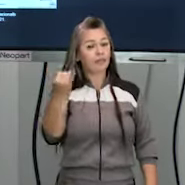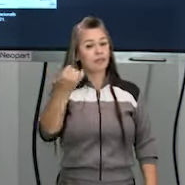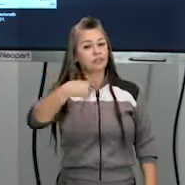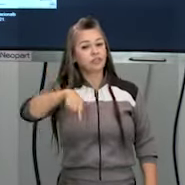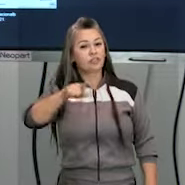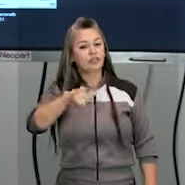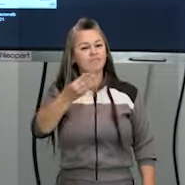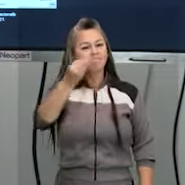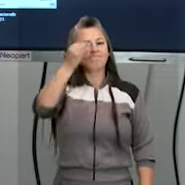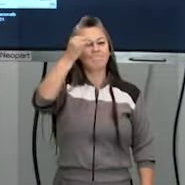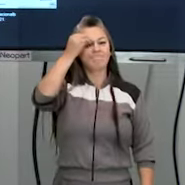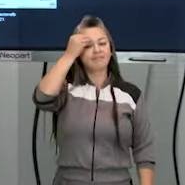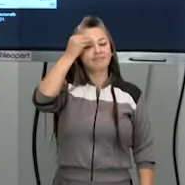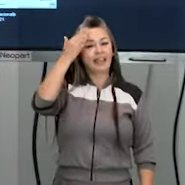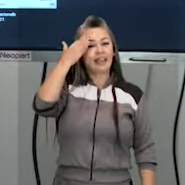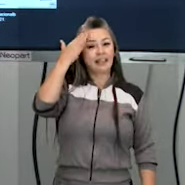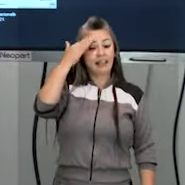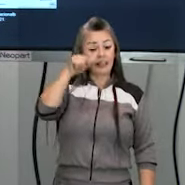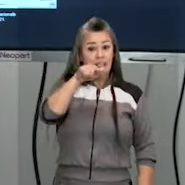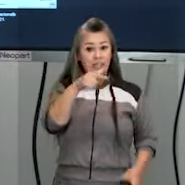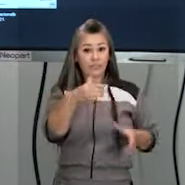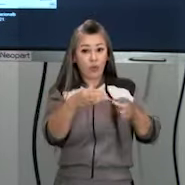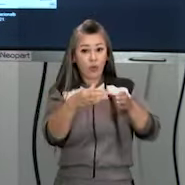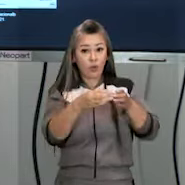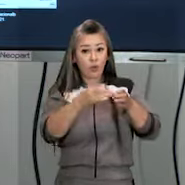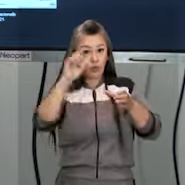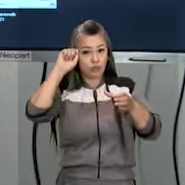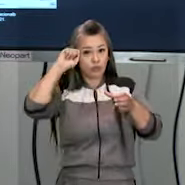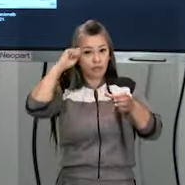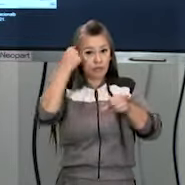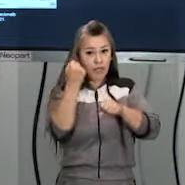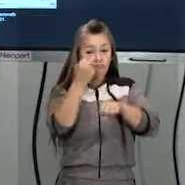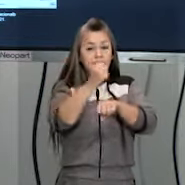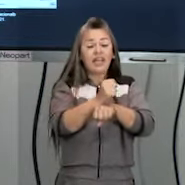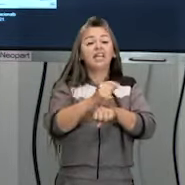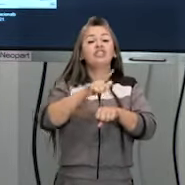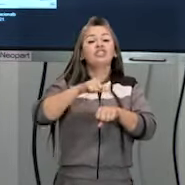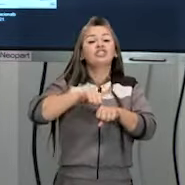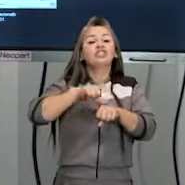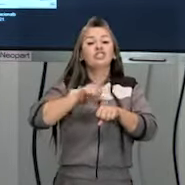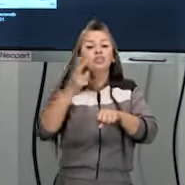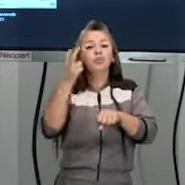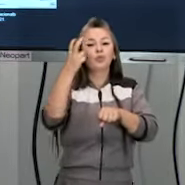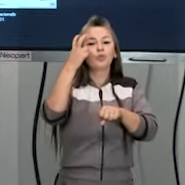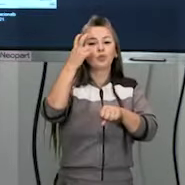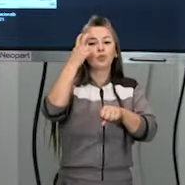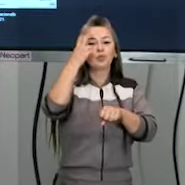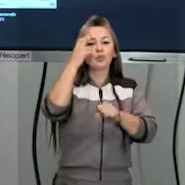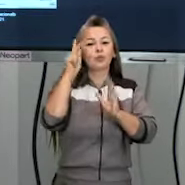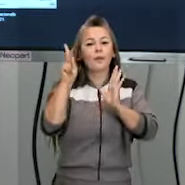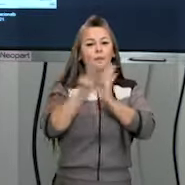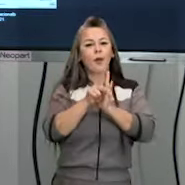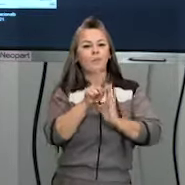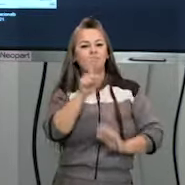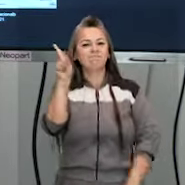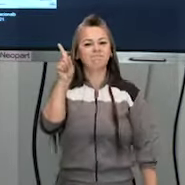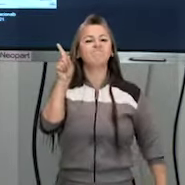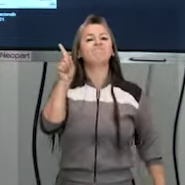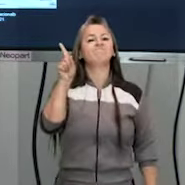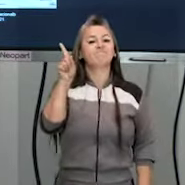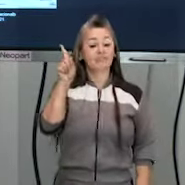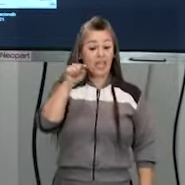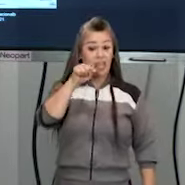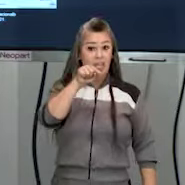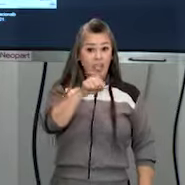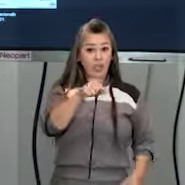diferenças linguísticas, essas diferenças culturais, elas também vão ser um ponto utilizado pelos dominadores, pelos